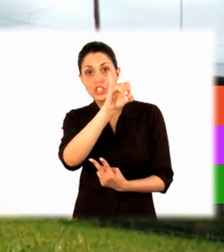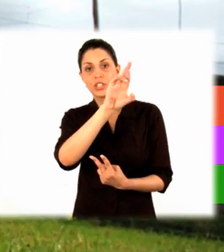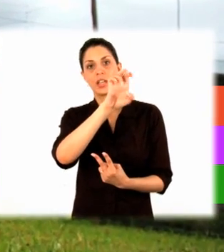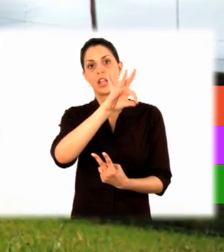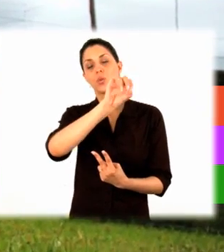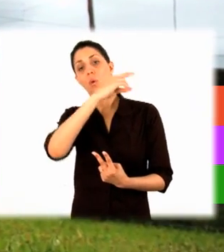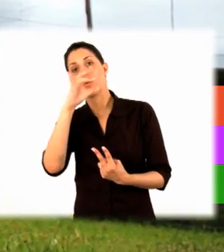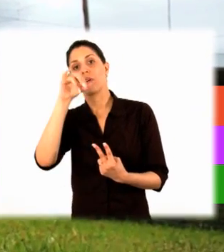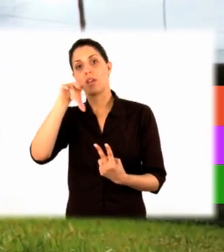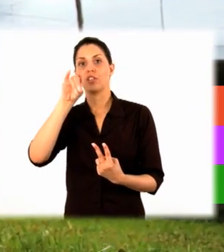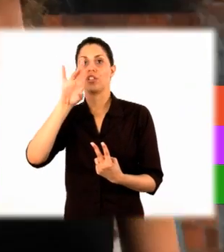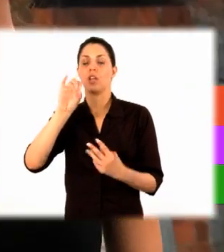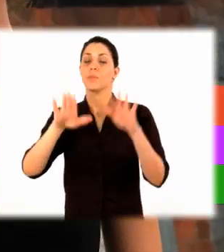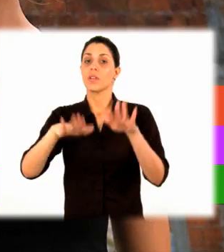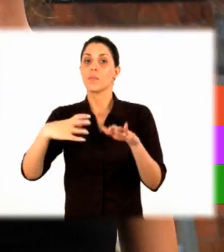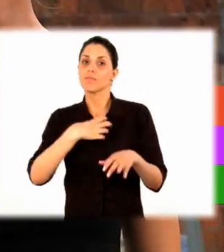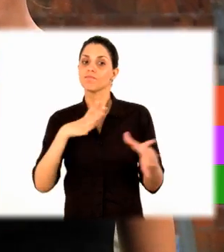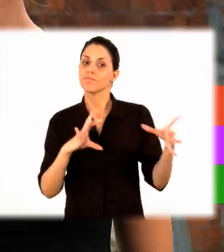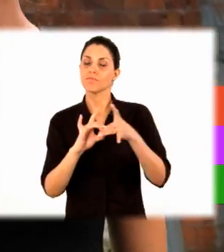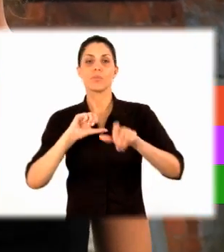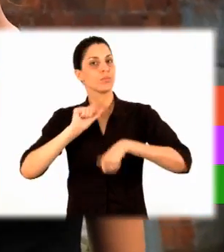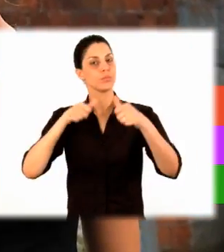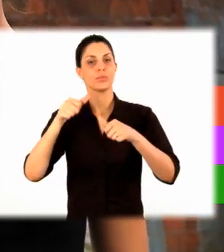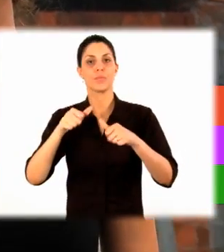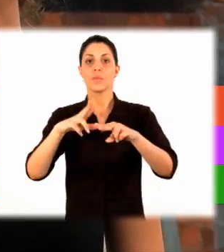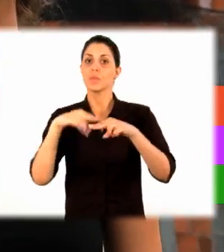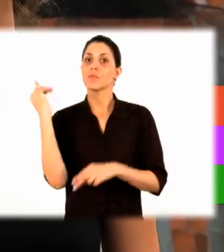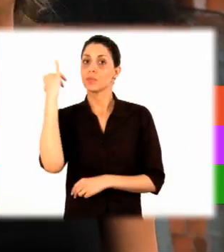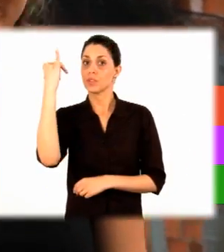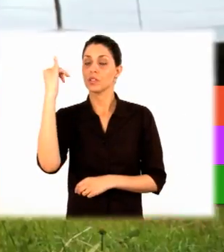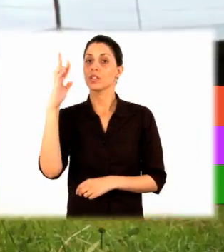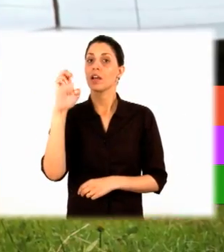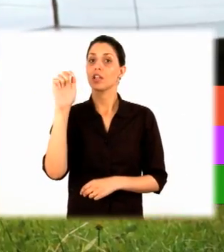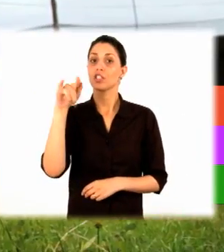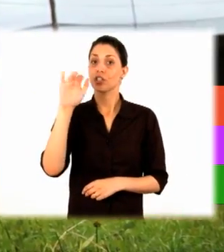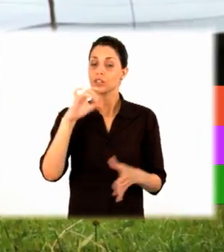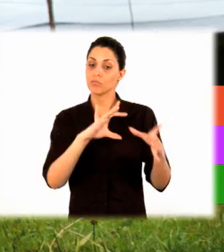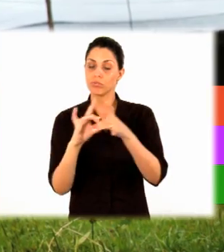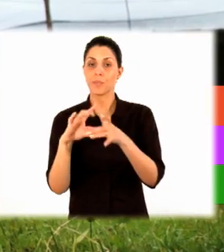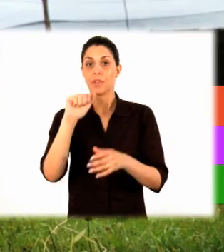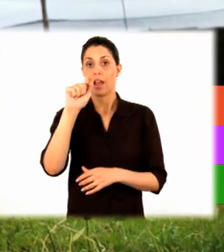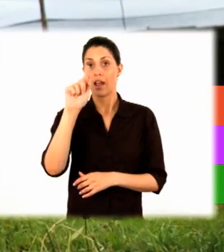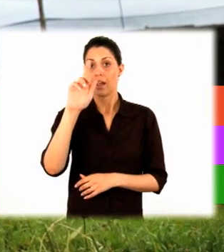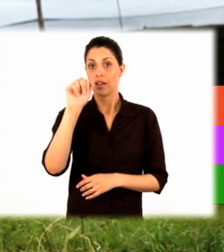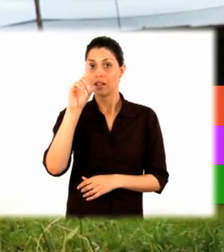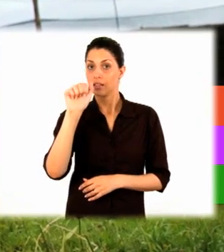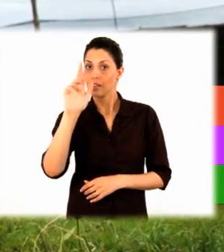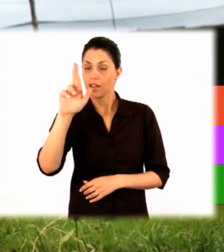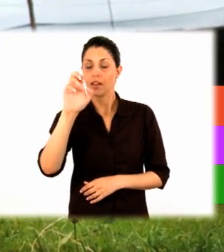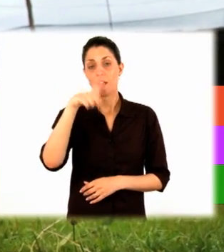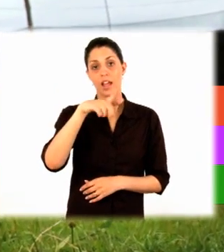indireto. Porém, dependendo da escolha que você fizer, o sentido da frase muda. Por isso a importância da regência.